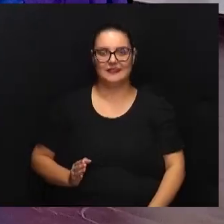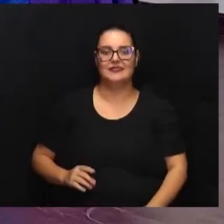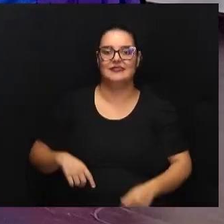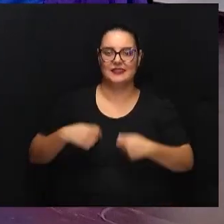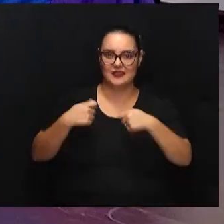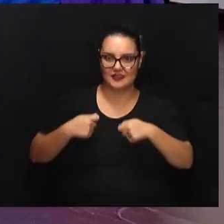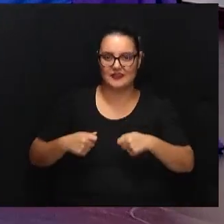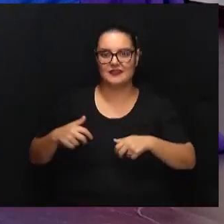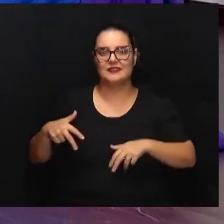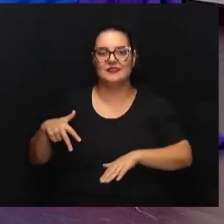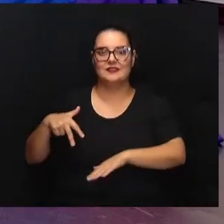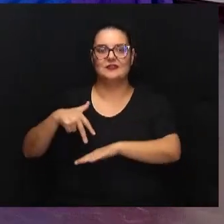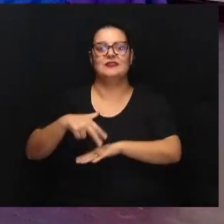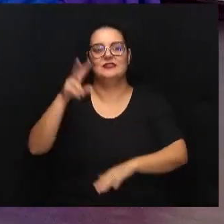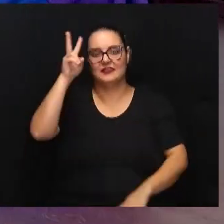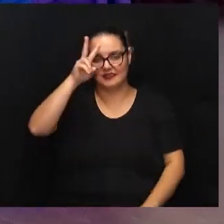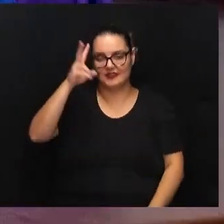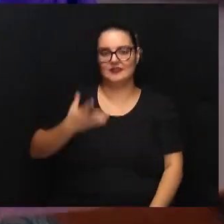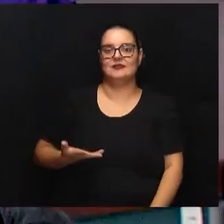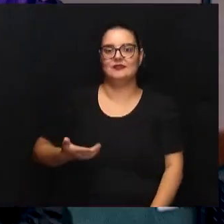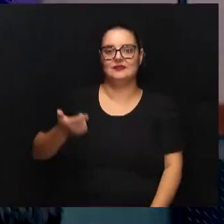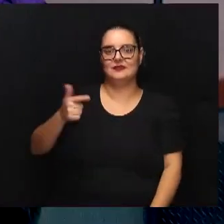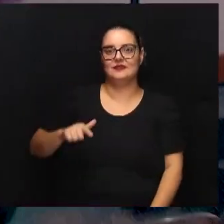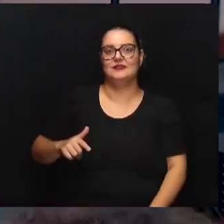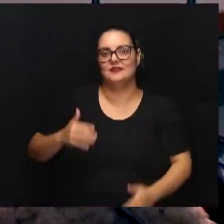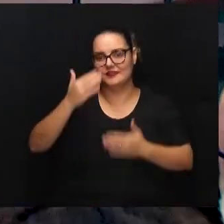uma vez. Obrigado, Campinas.